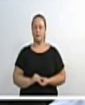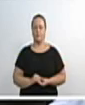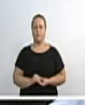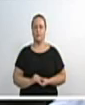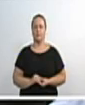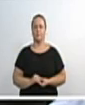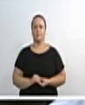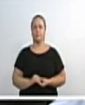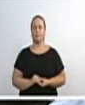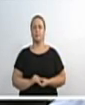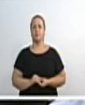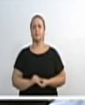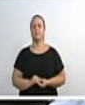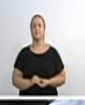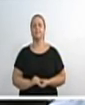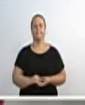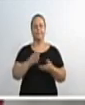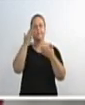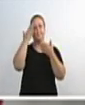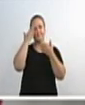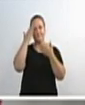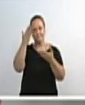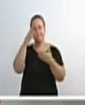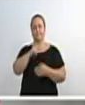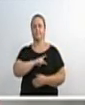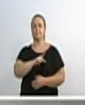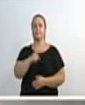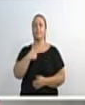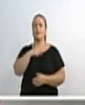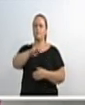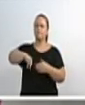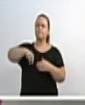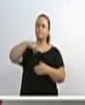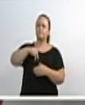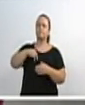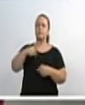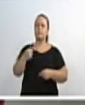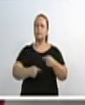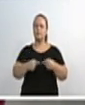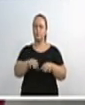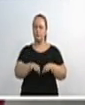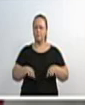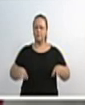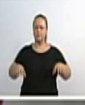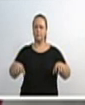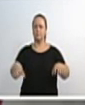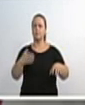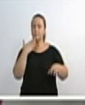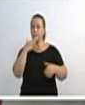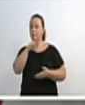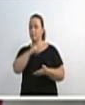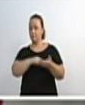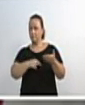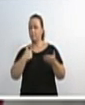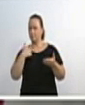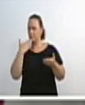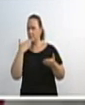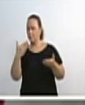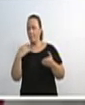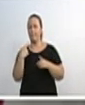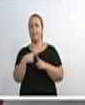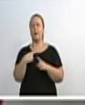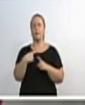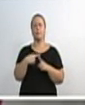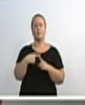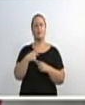Obrigado, presidente. Bem, gente, eu fiz questão de discutir em separado esse requerimento pela situação